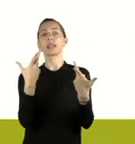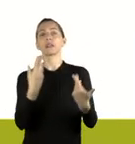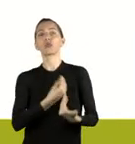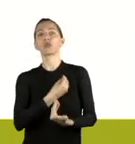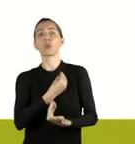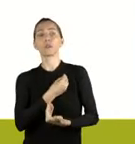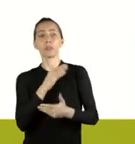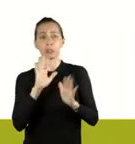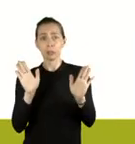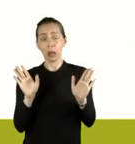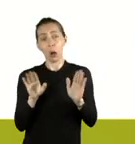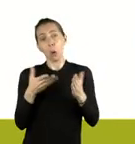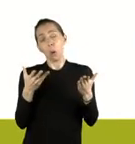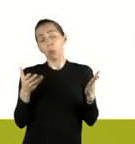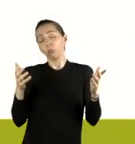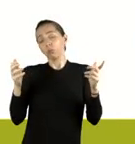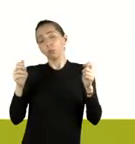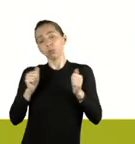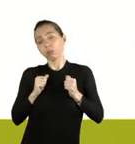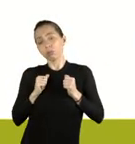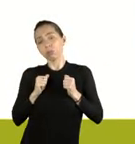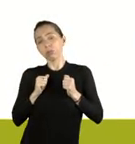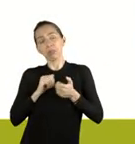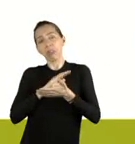ou fazendo nada, que também é uma possibilidade.